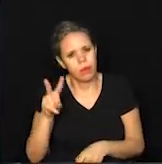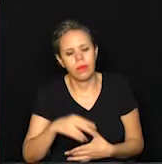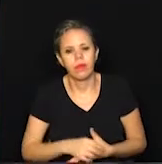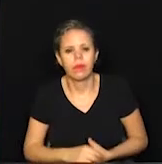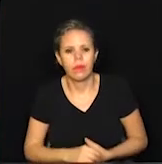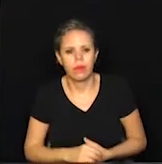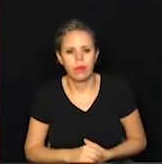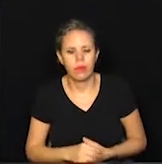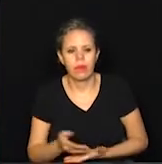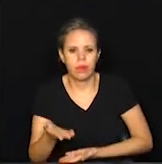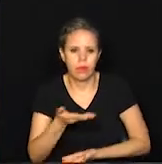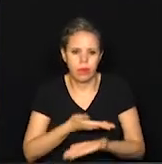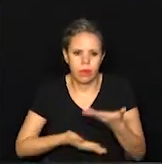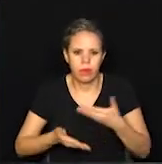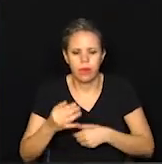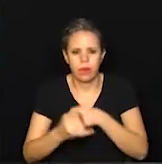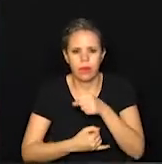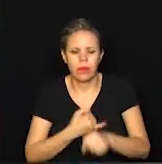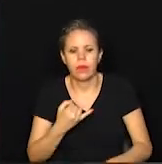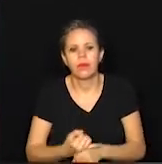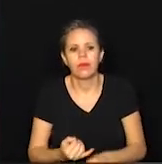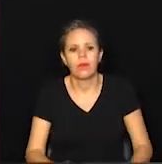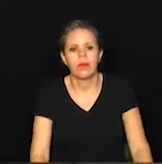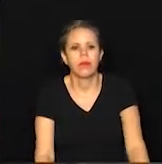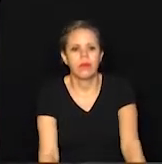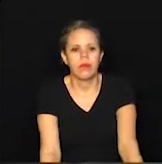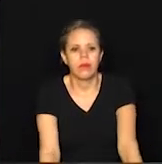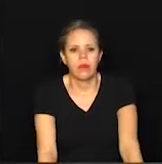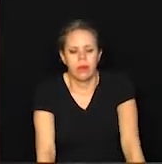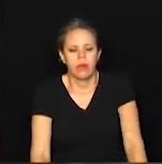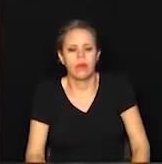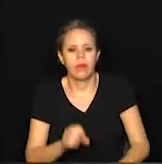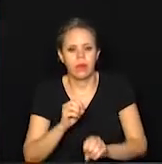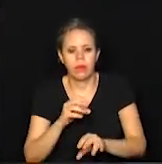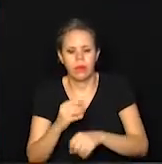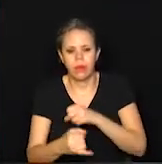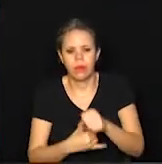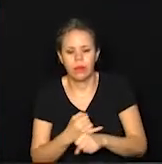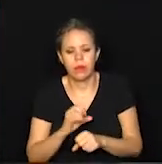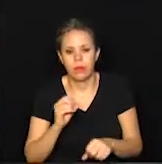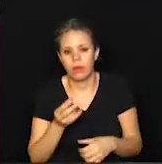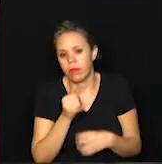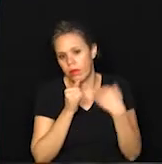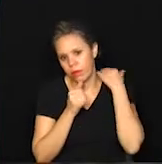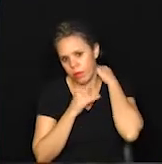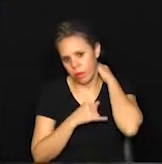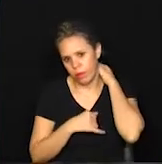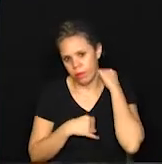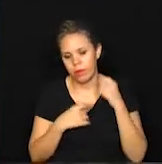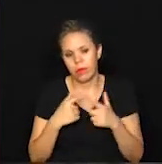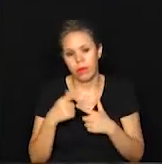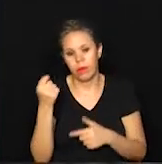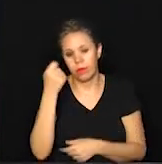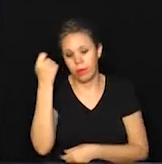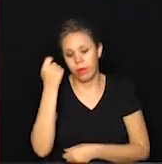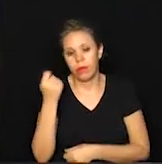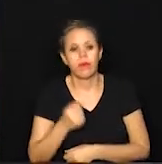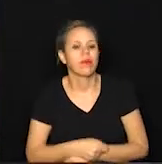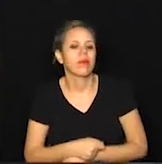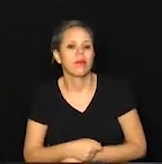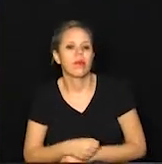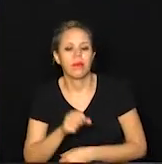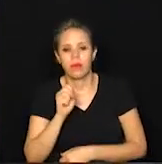da interação nas plataformas de ensino remoto. Ou seja, a situação é muito grave, né?